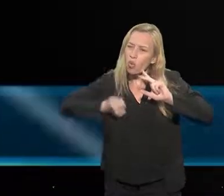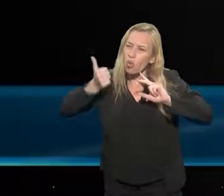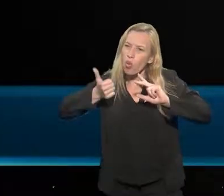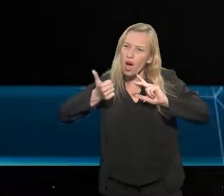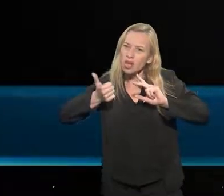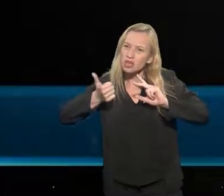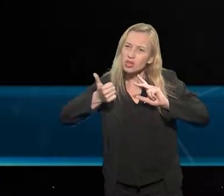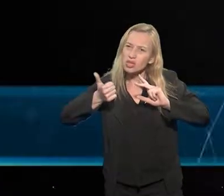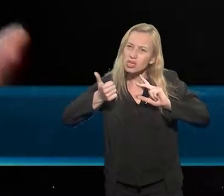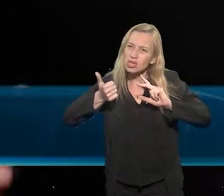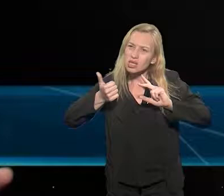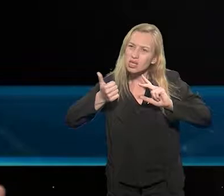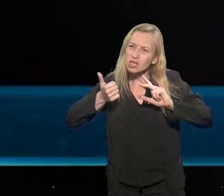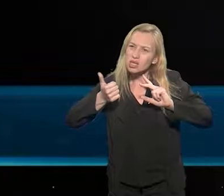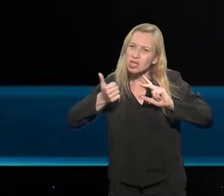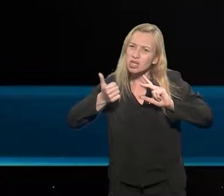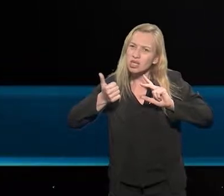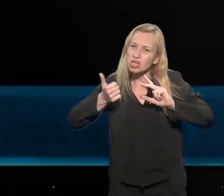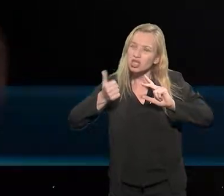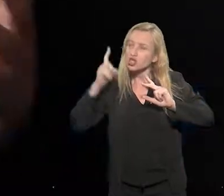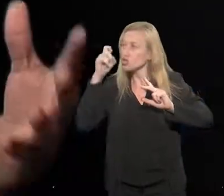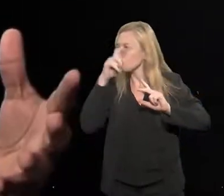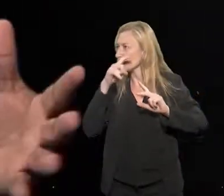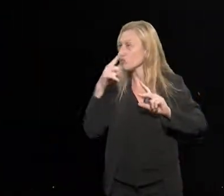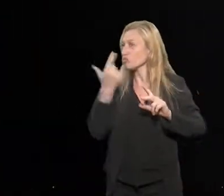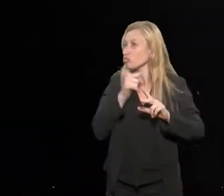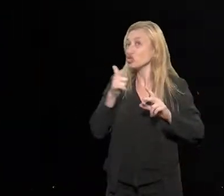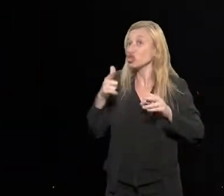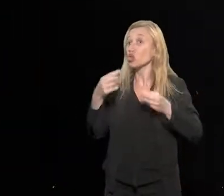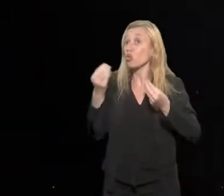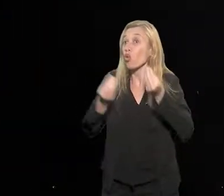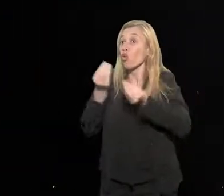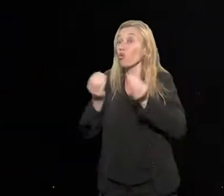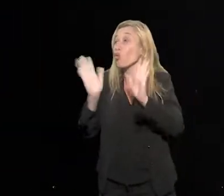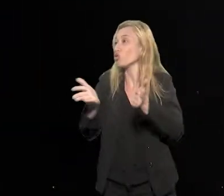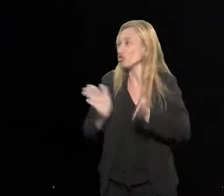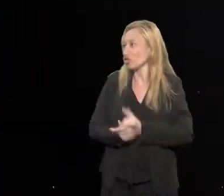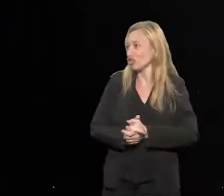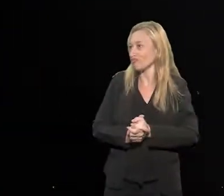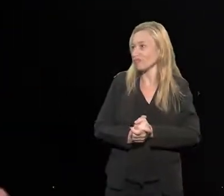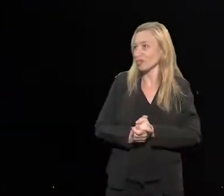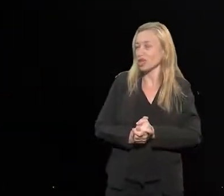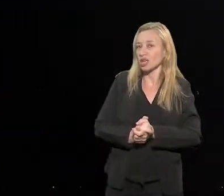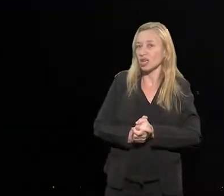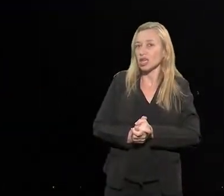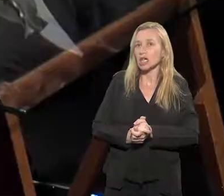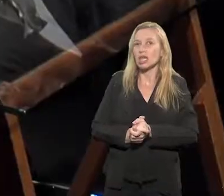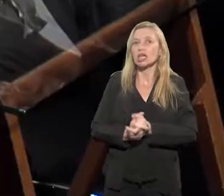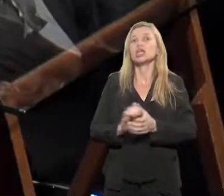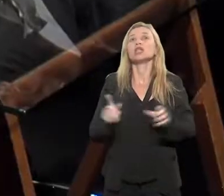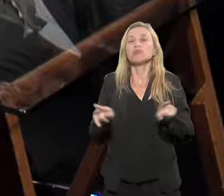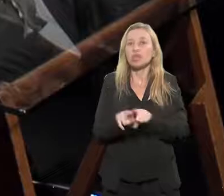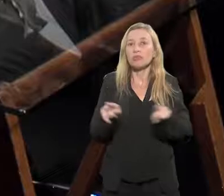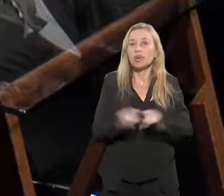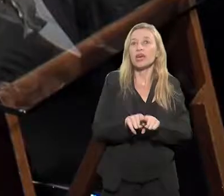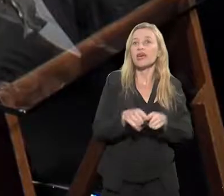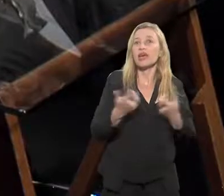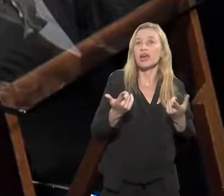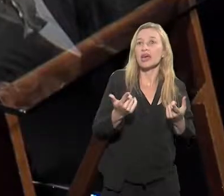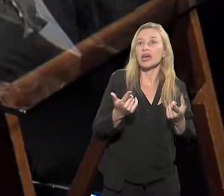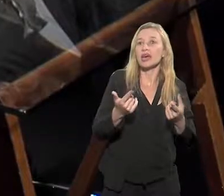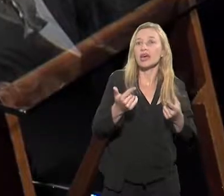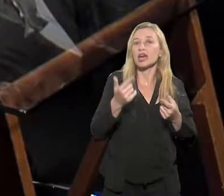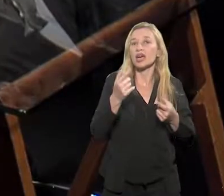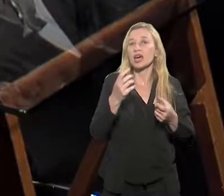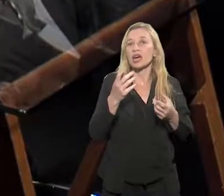quase imperceptível, ele não existia como a gente vê hoje, nem o erotismo e nem a